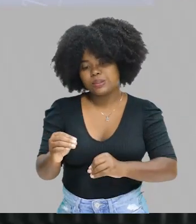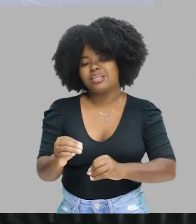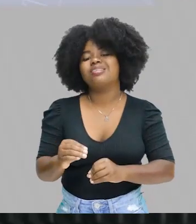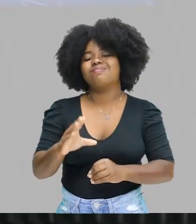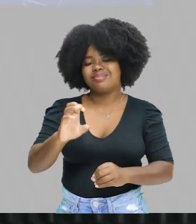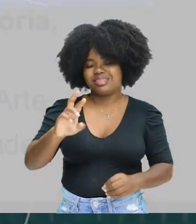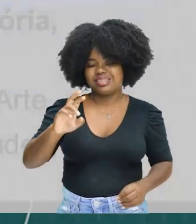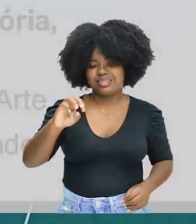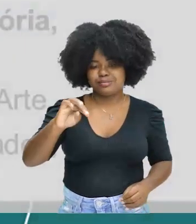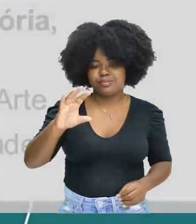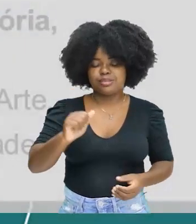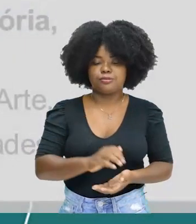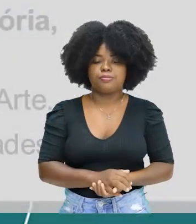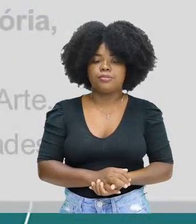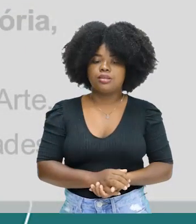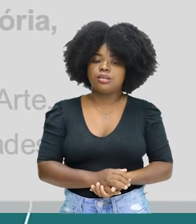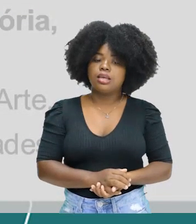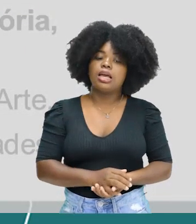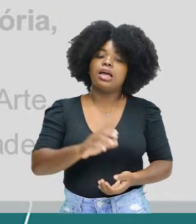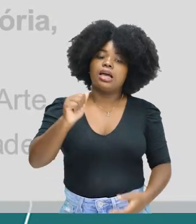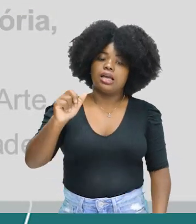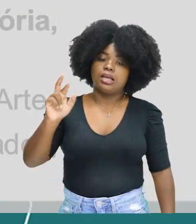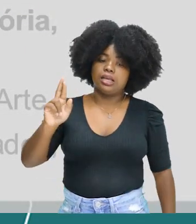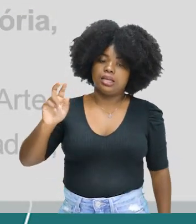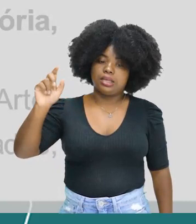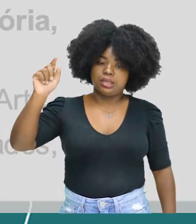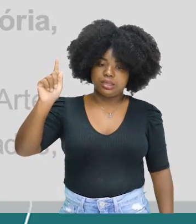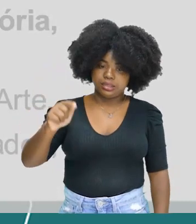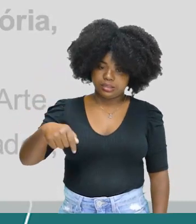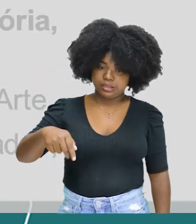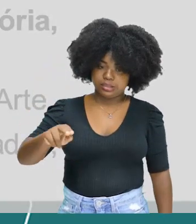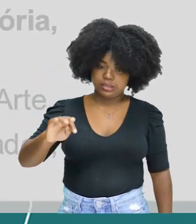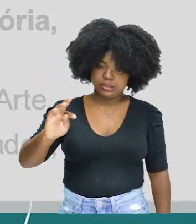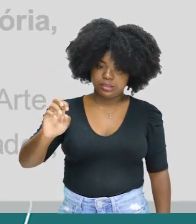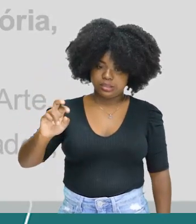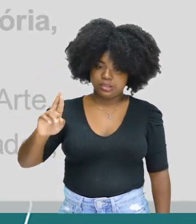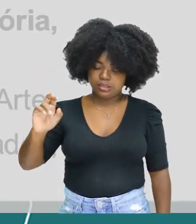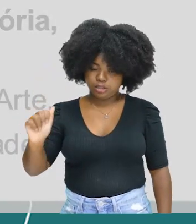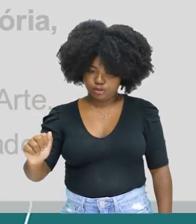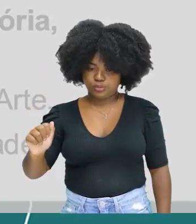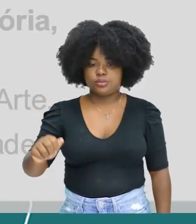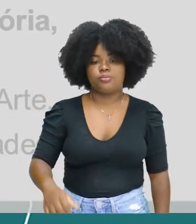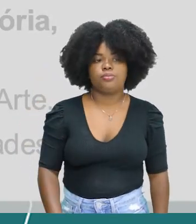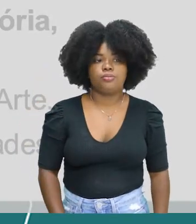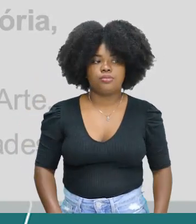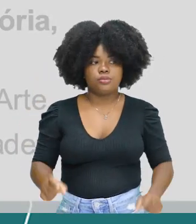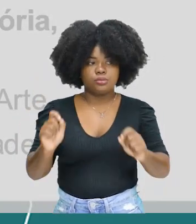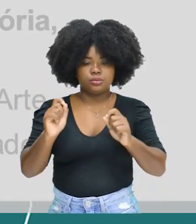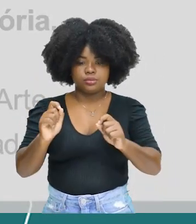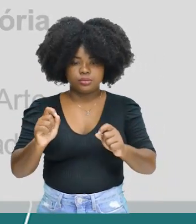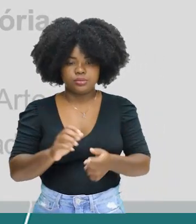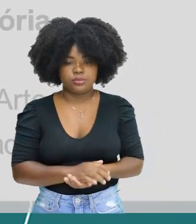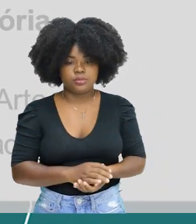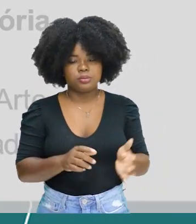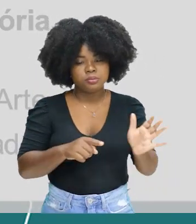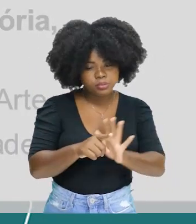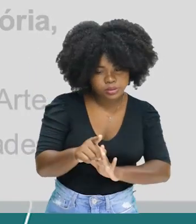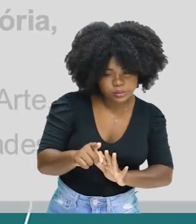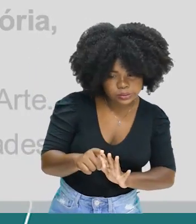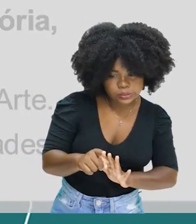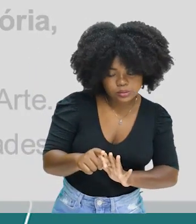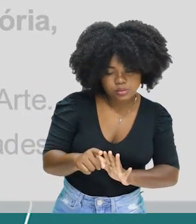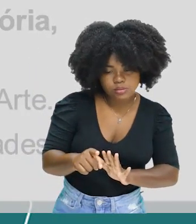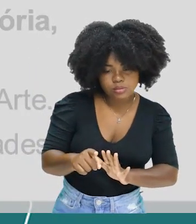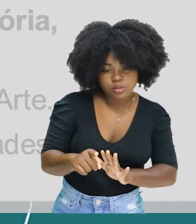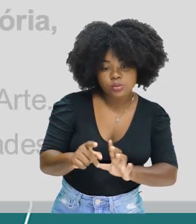deles, entre outras coisas. A arquitetura, estamos finalizando. Bom, uma das perguntas mais pertinentes quando a gente vai trabalhar